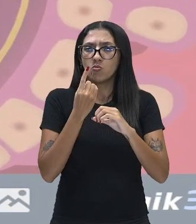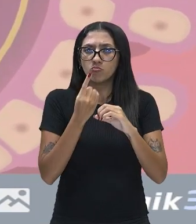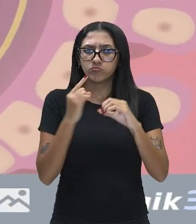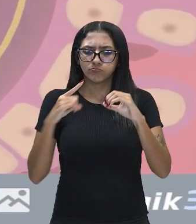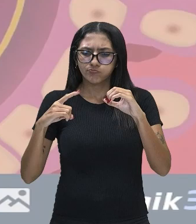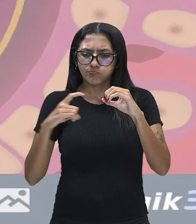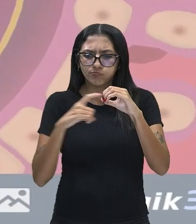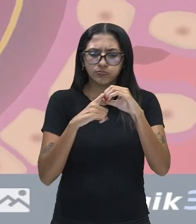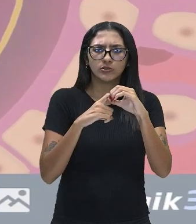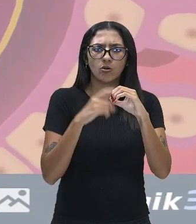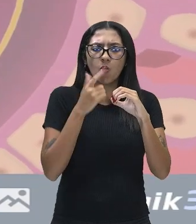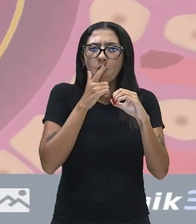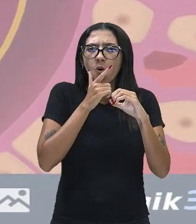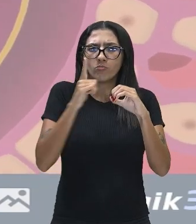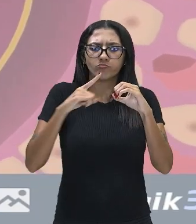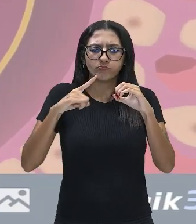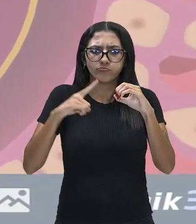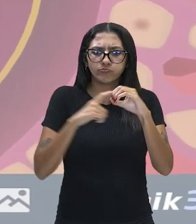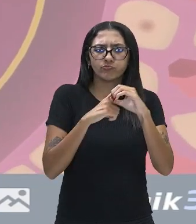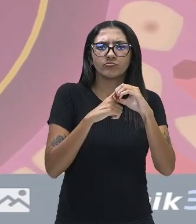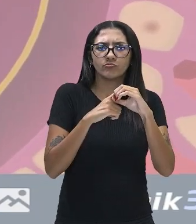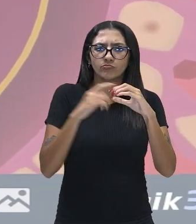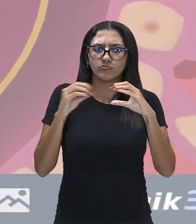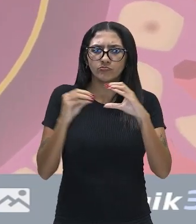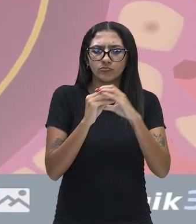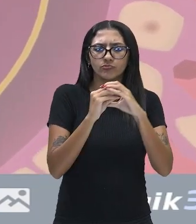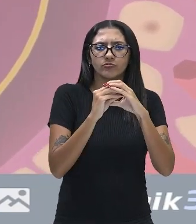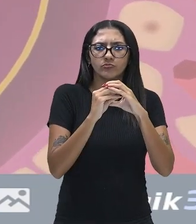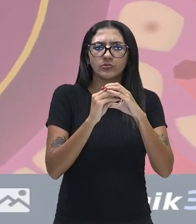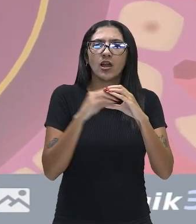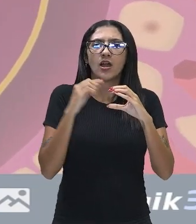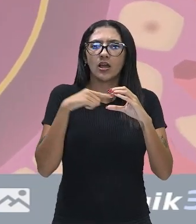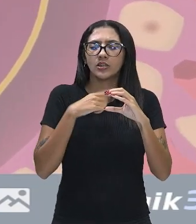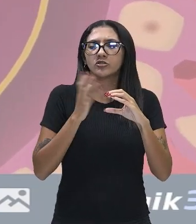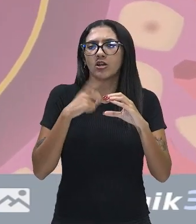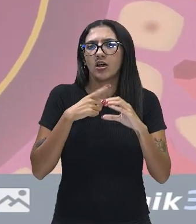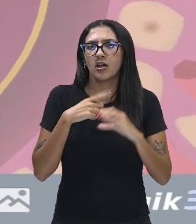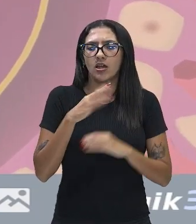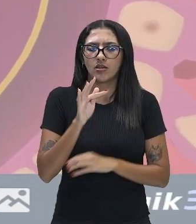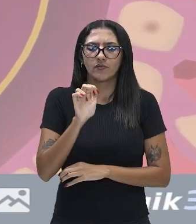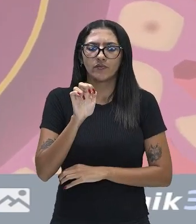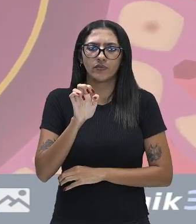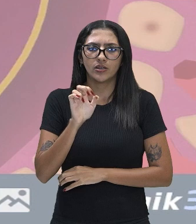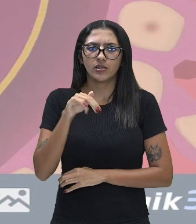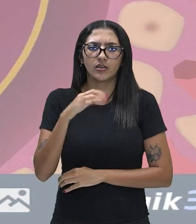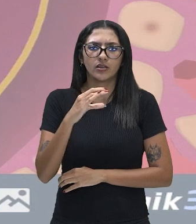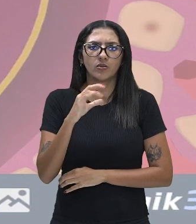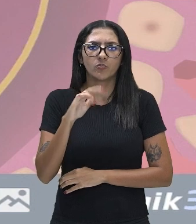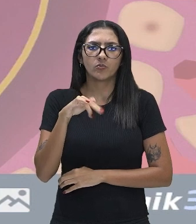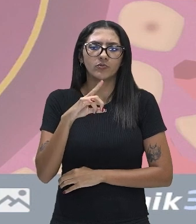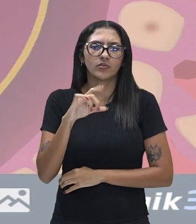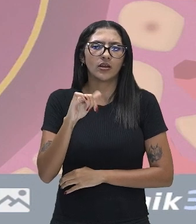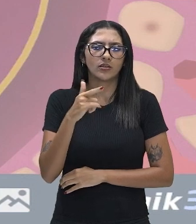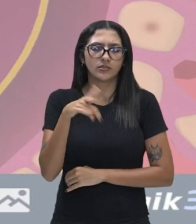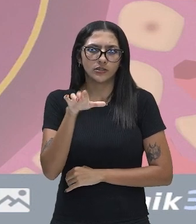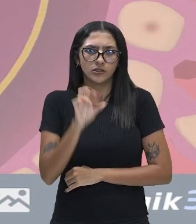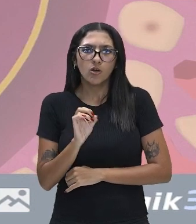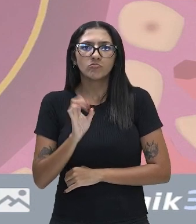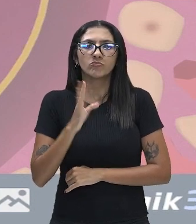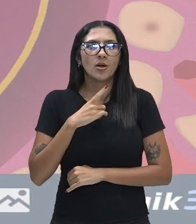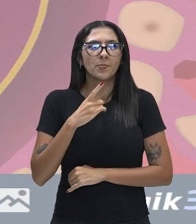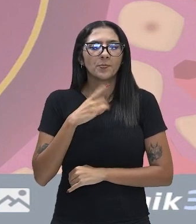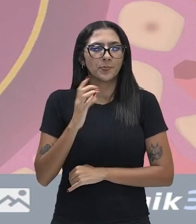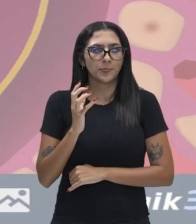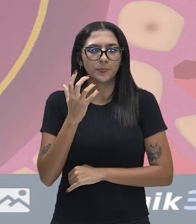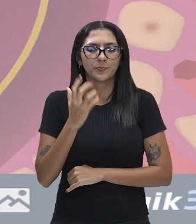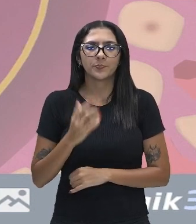essa membrana e entrar, nós temos a fecundação, certo? Então,